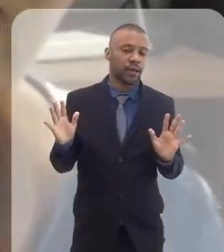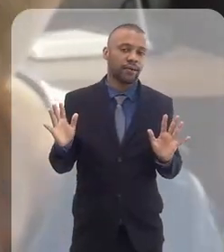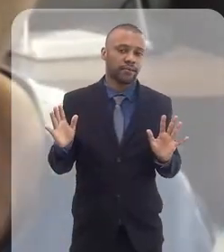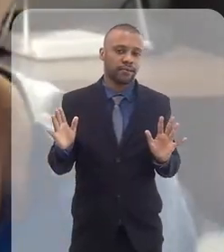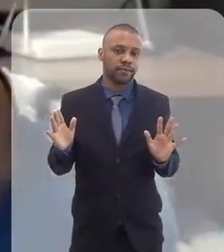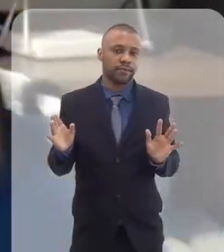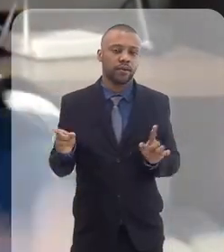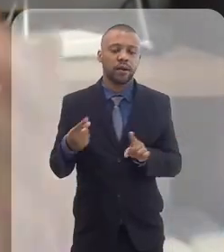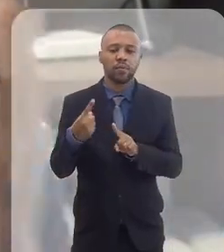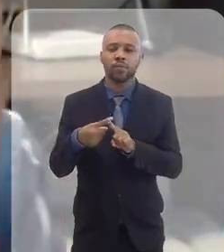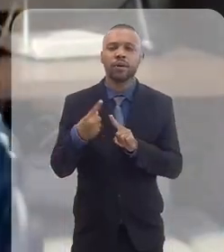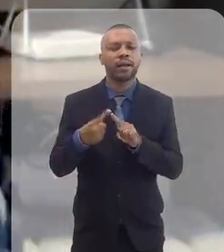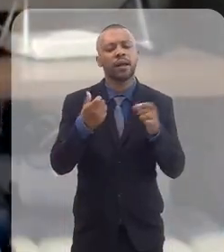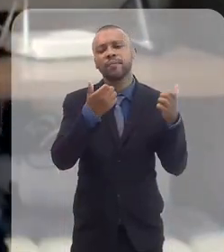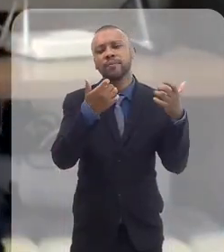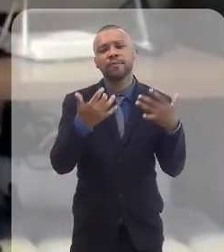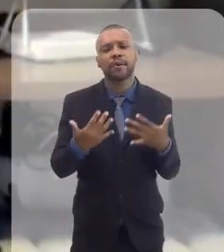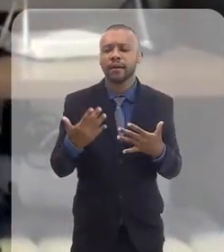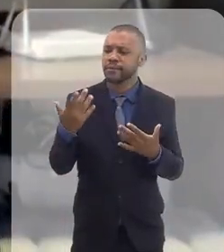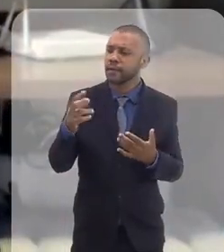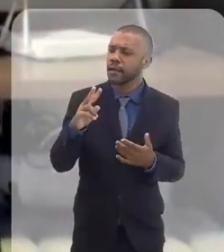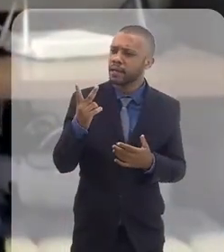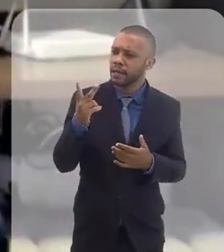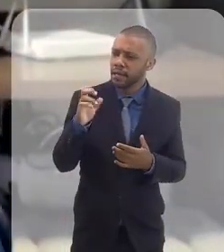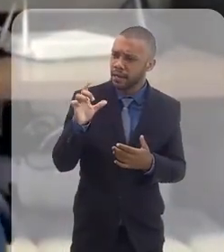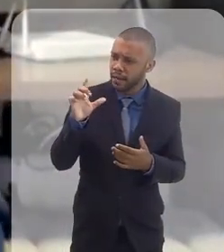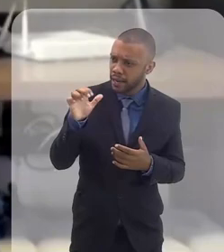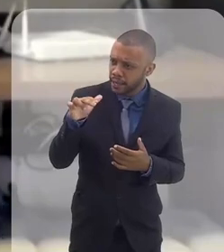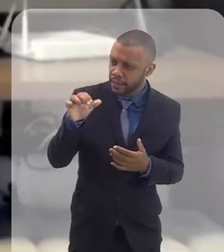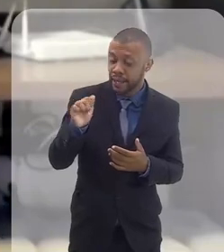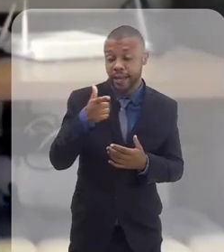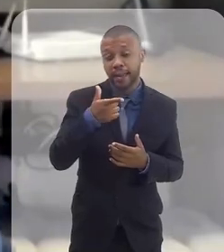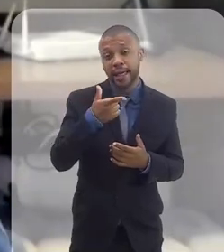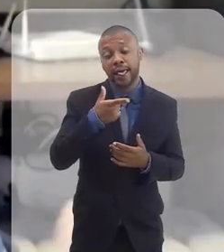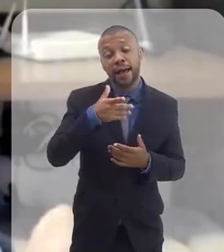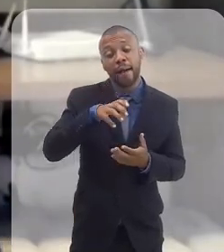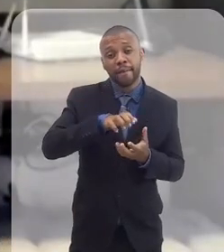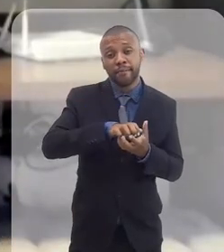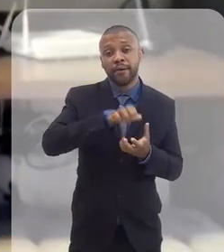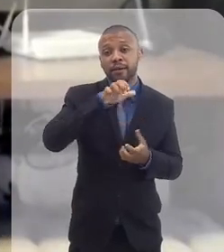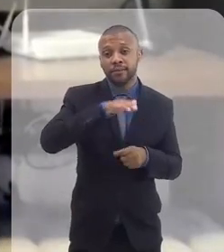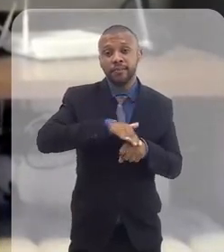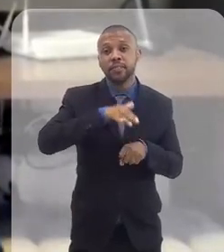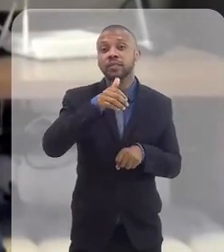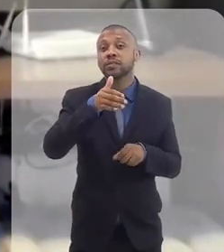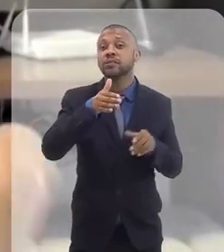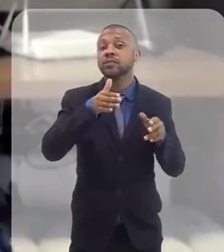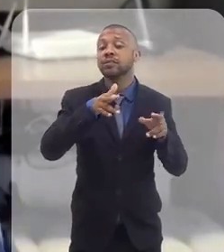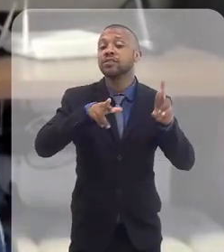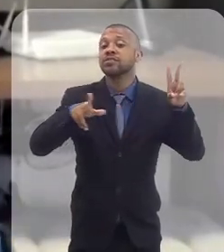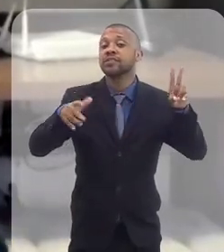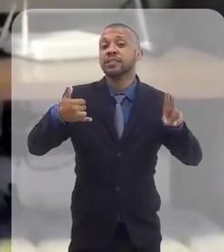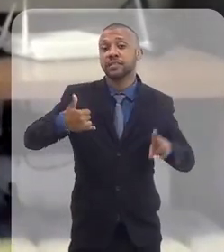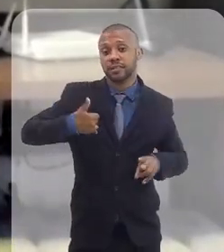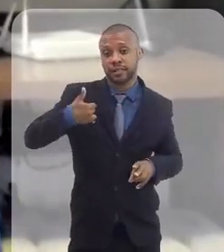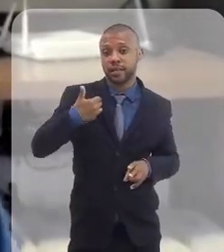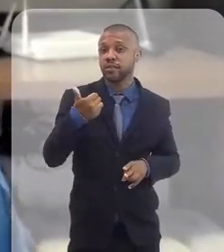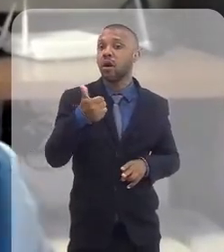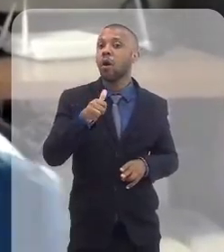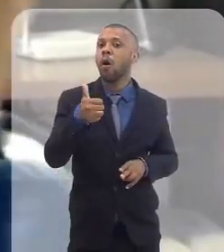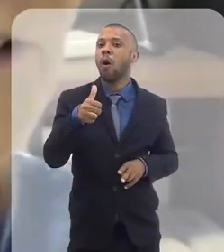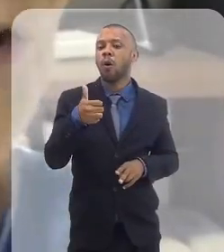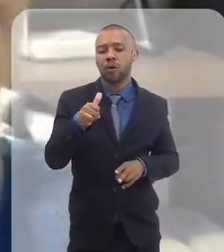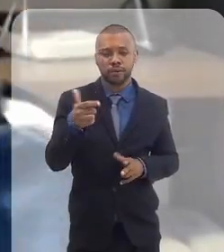prejudicava, porque ele dizia, Helena, todo mundo, como ele era mais velho, a gente tinha 11 anos